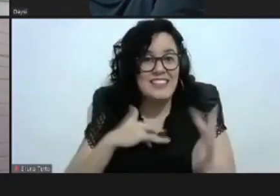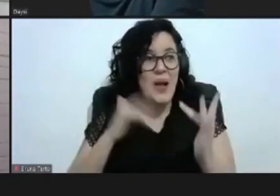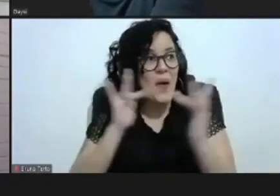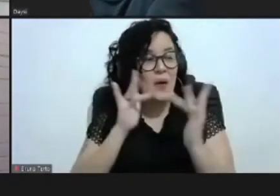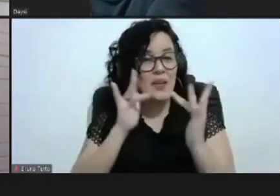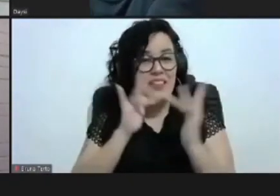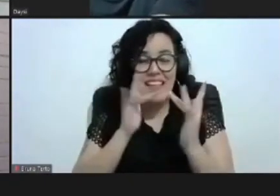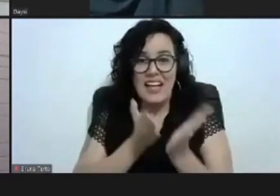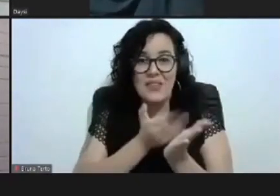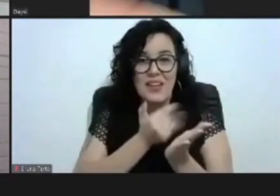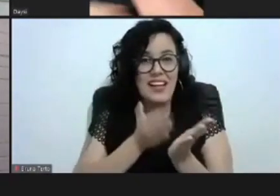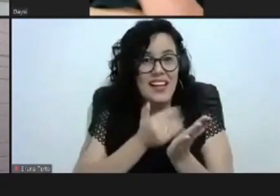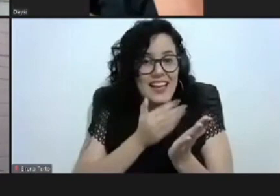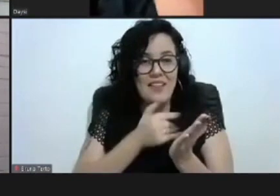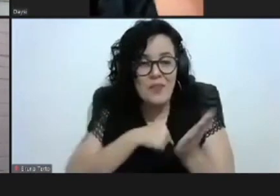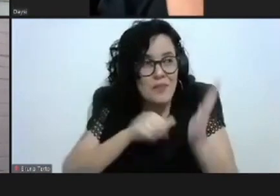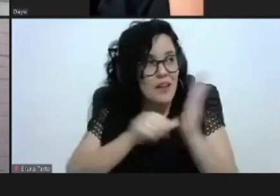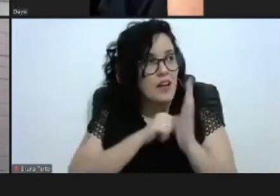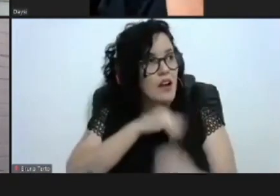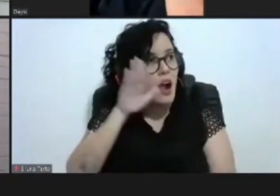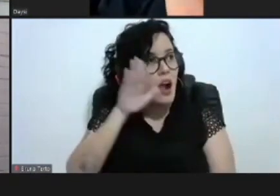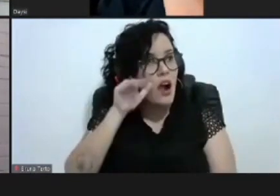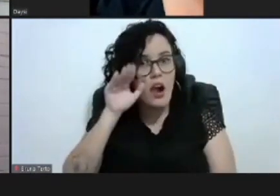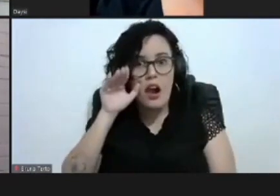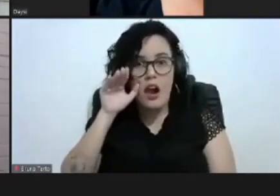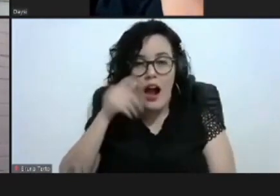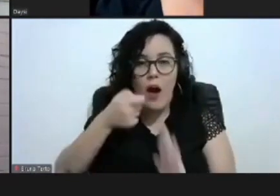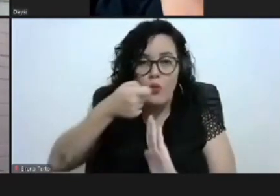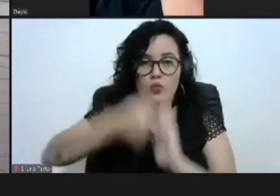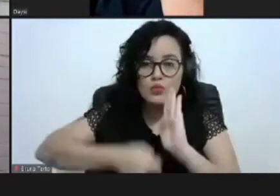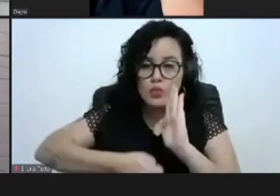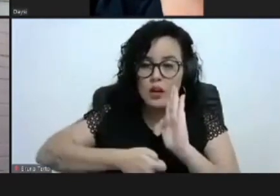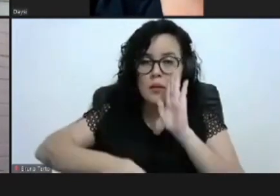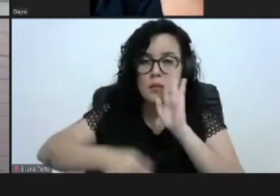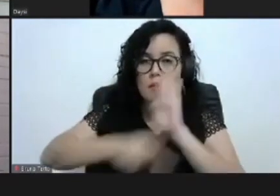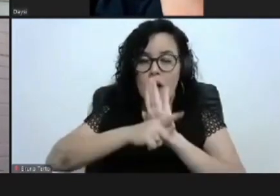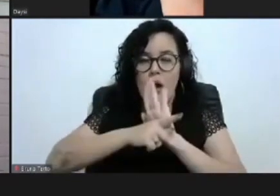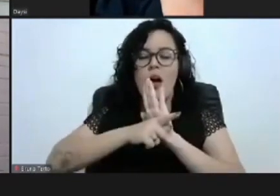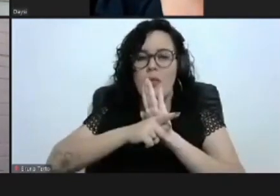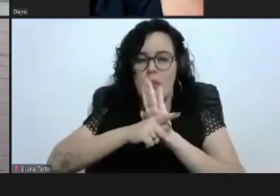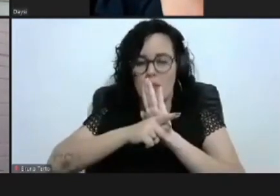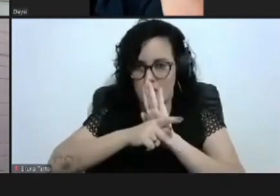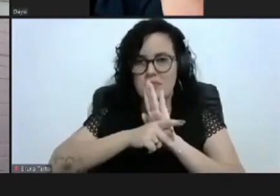com meus primeiros, vamos dizer assim, autores contemporâneos clássicos, né?